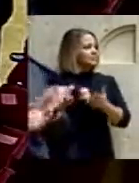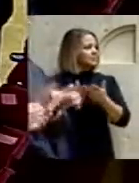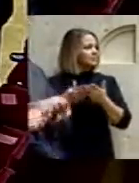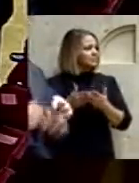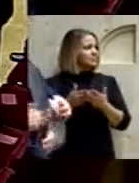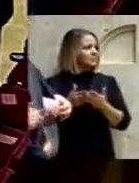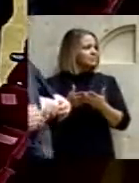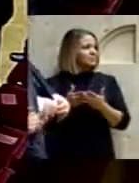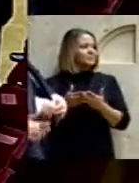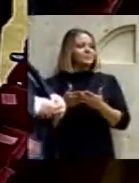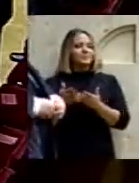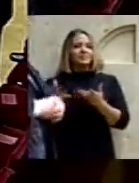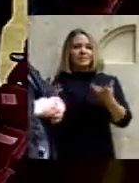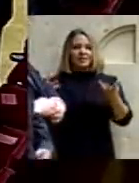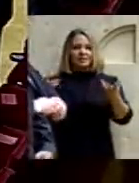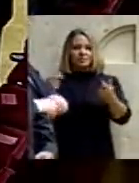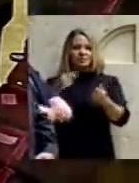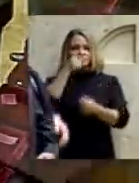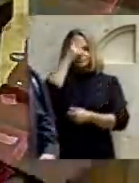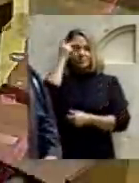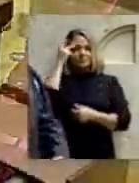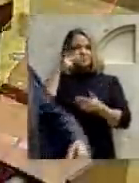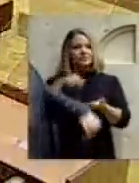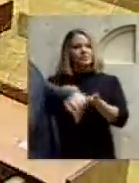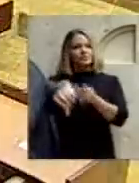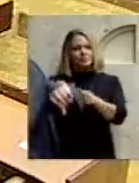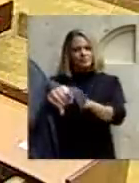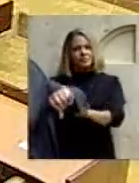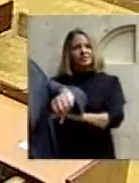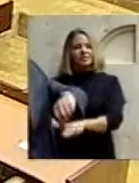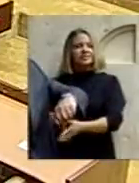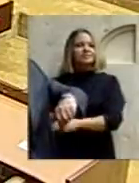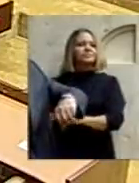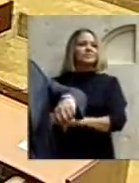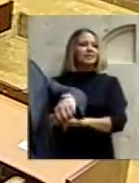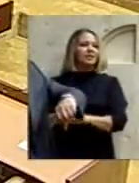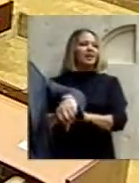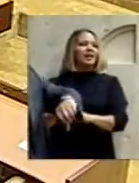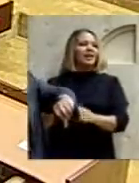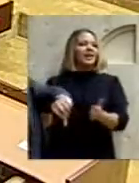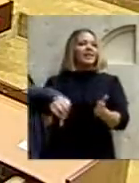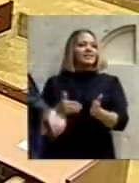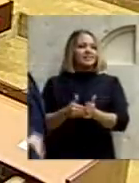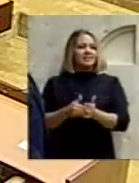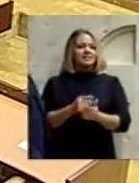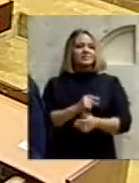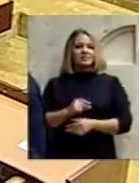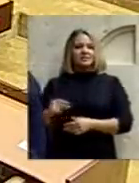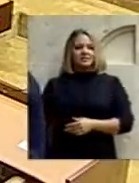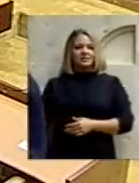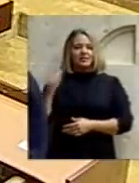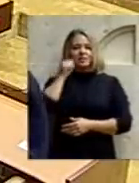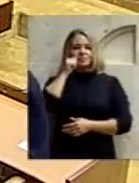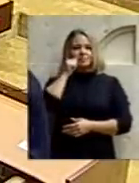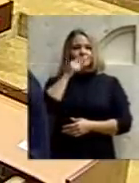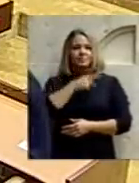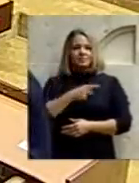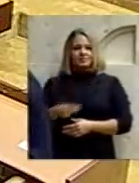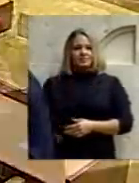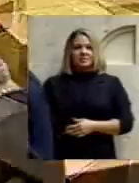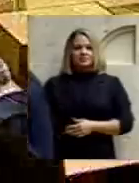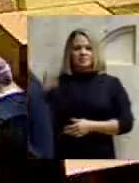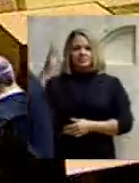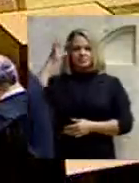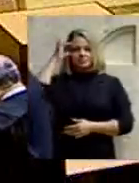Solicita-se a todos que permaneçam em seus lugares até a retirada da excelentíssima senhora presidente da República,